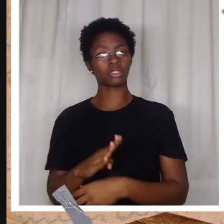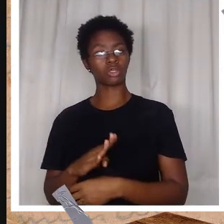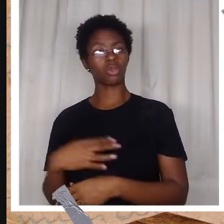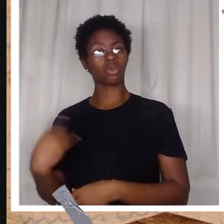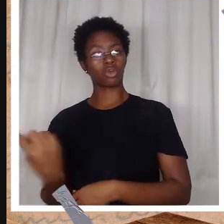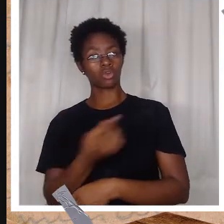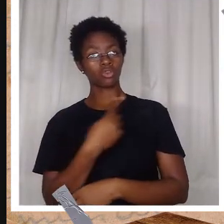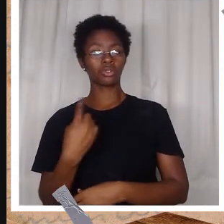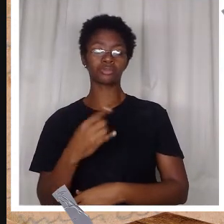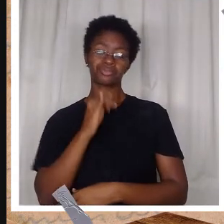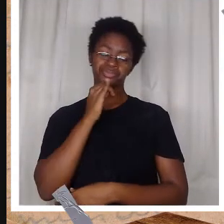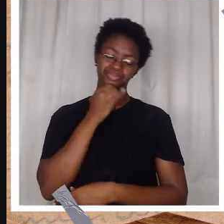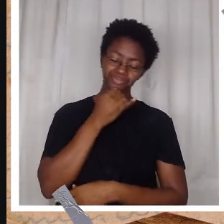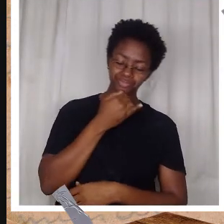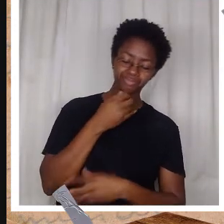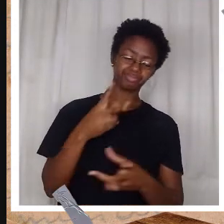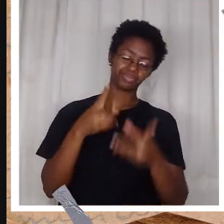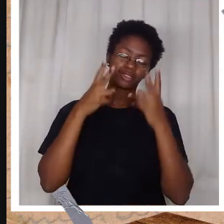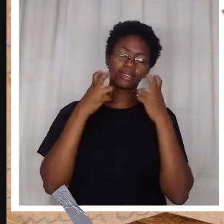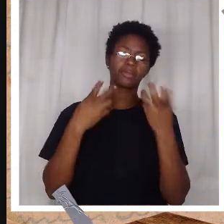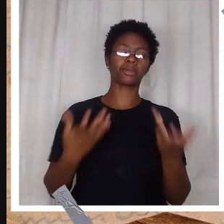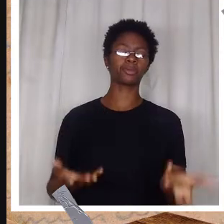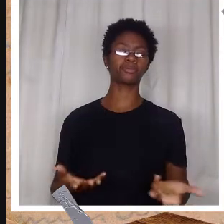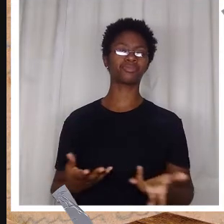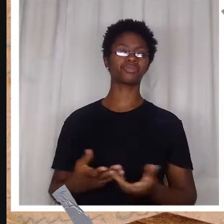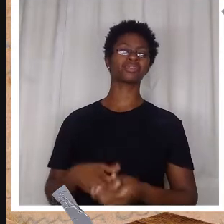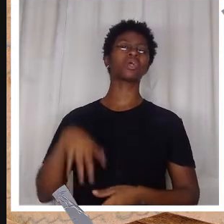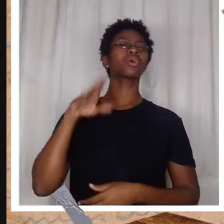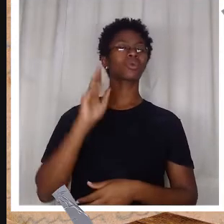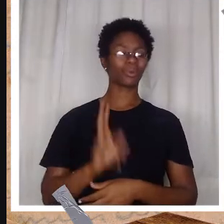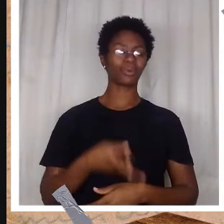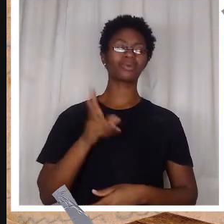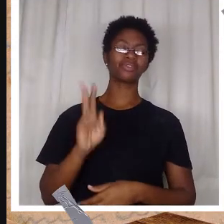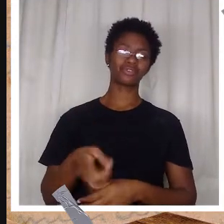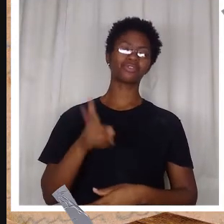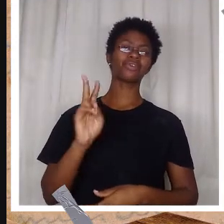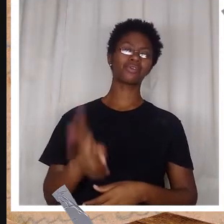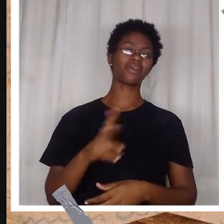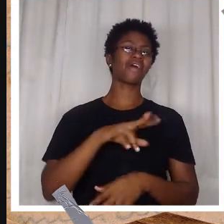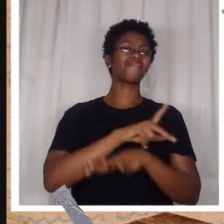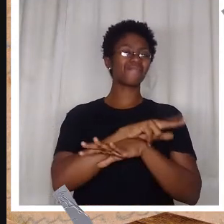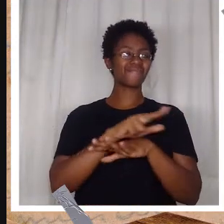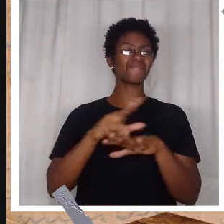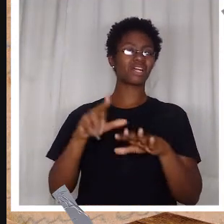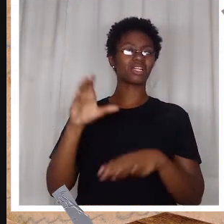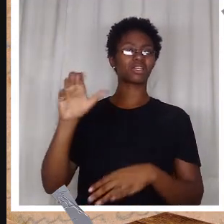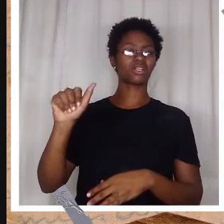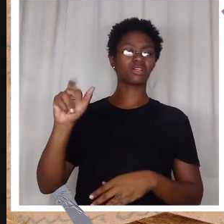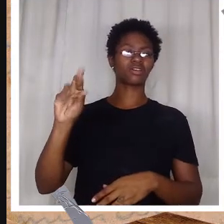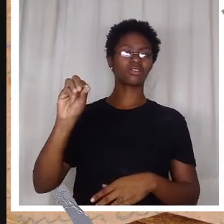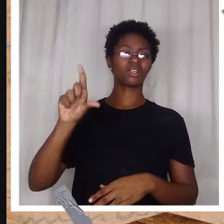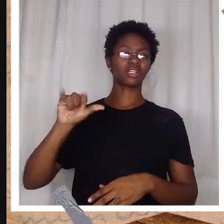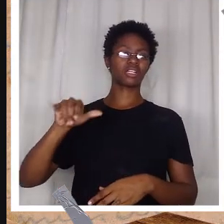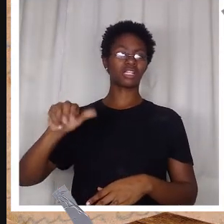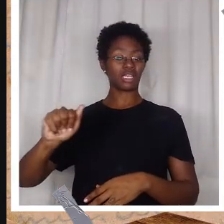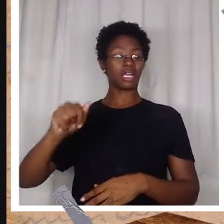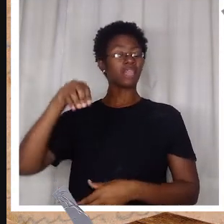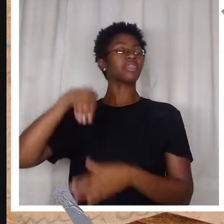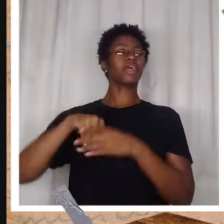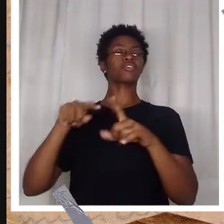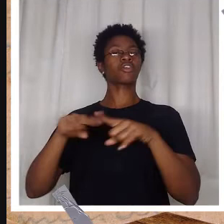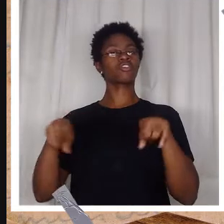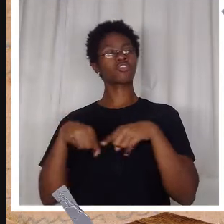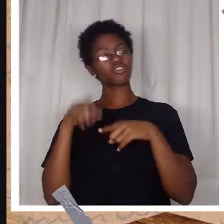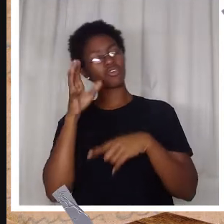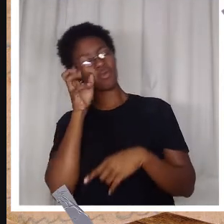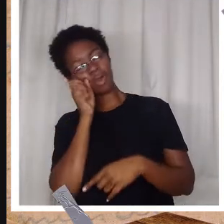infelizmente, chegou a essa constatação de que ainda há Carolinas em casa, em quarto de despejo. Há